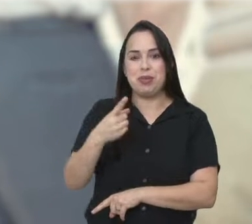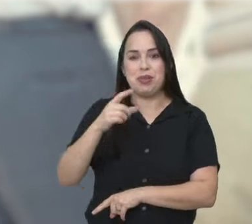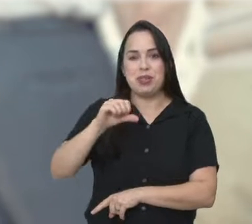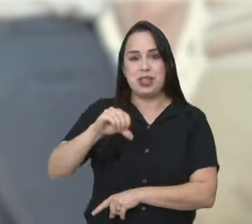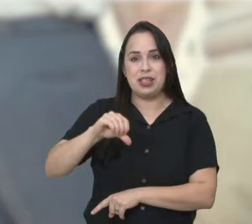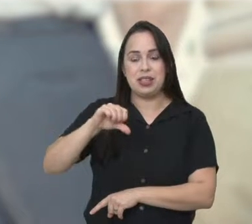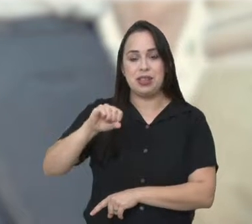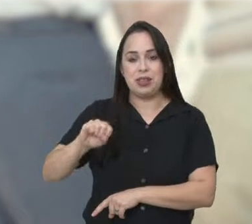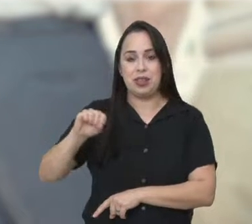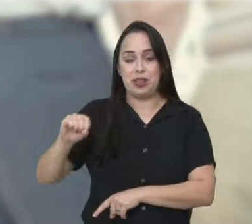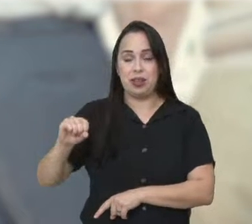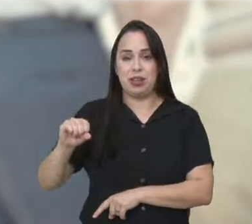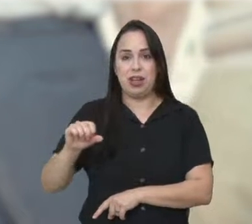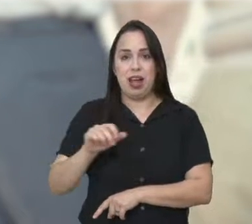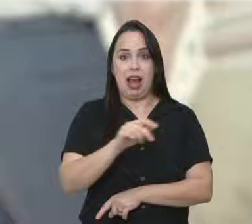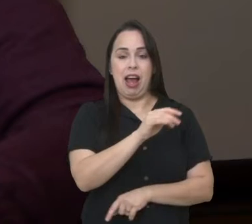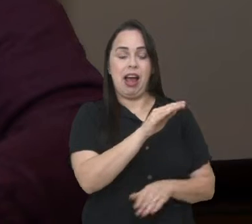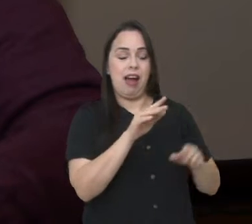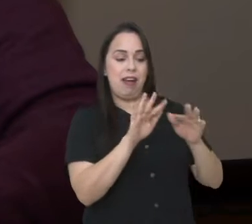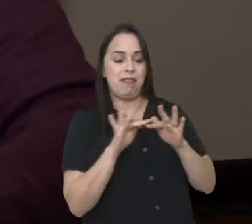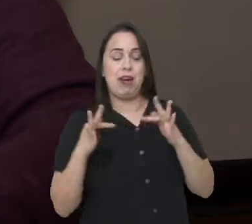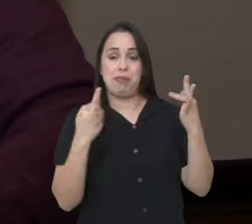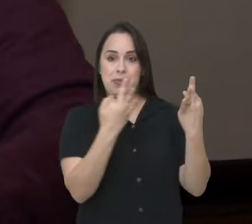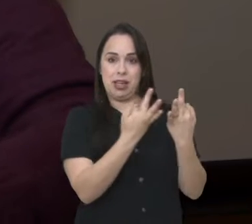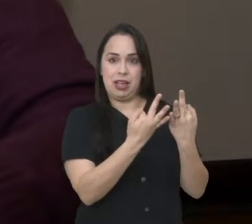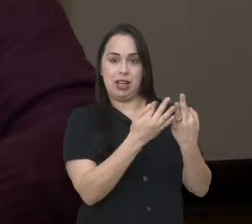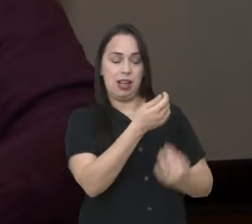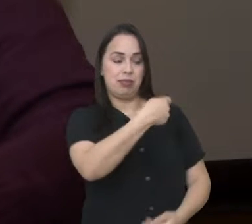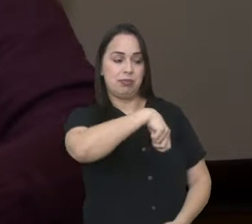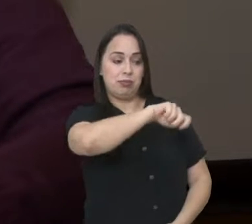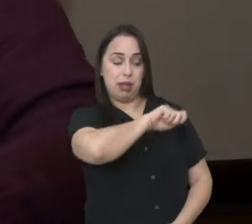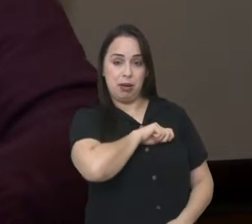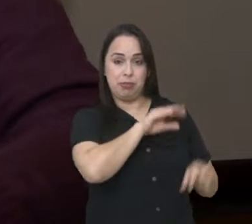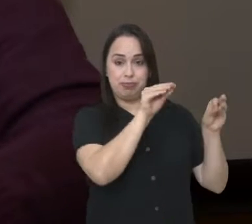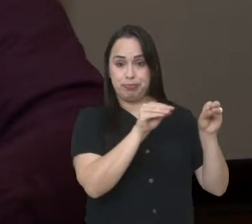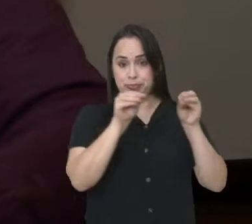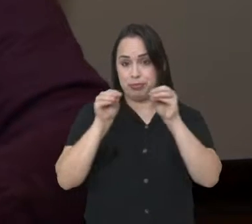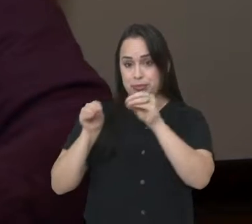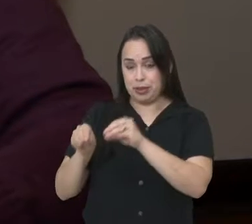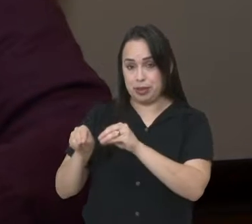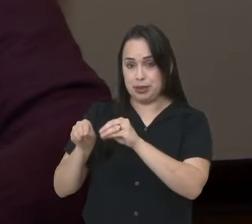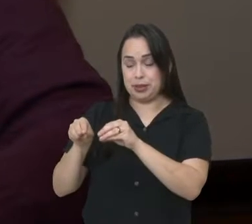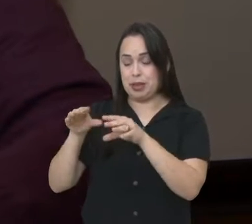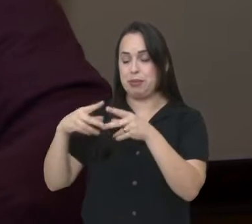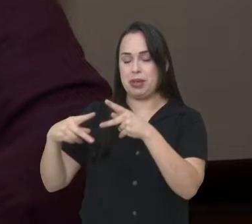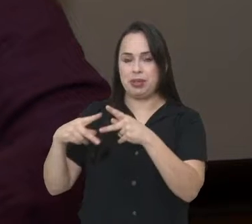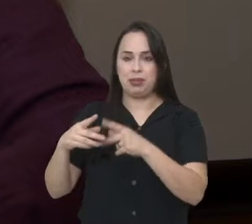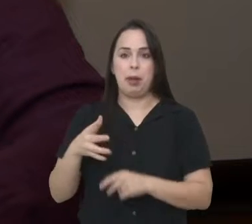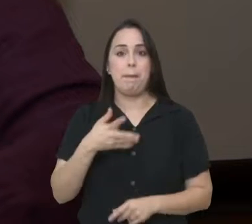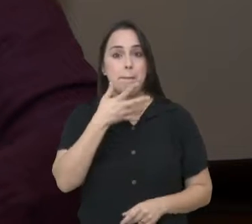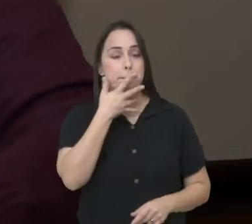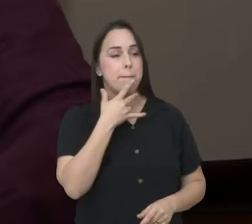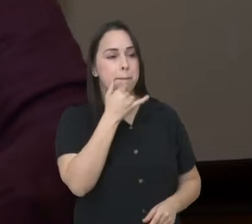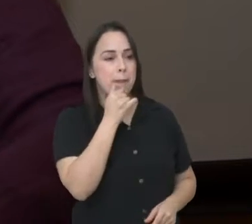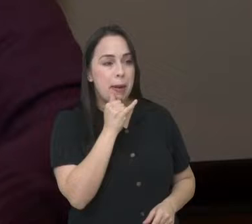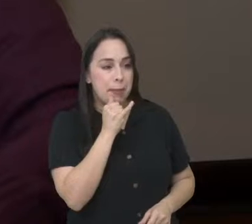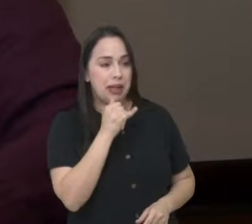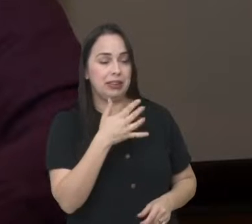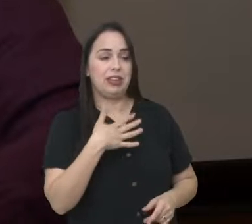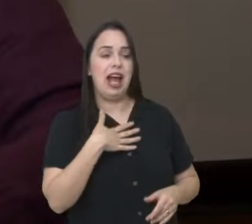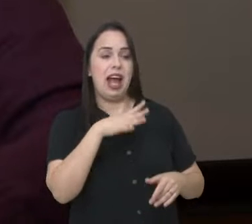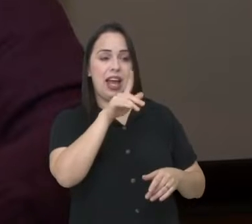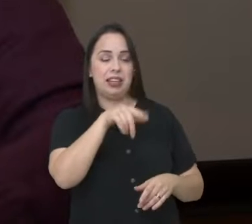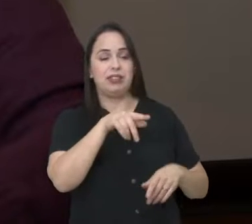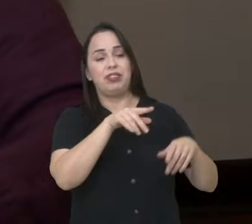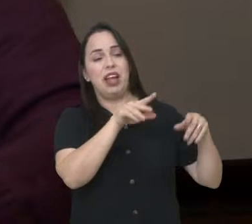família dela chegou da Espanha para o Brasil. Meu pai é espanhol. E ele veio da Espanha com 8, 9